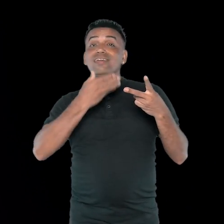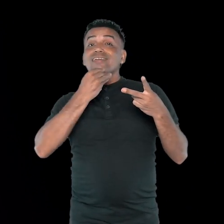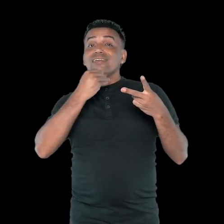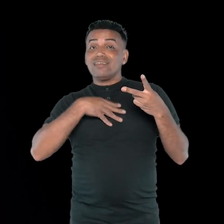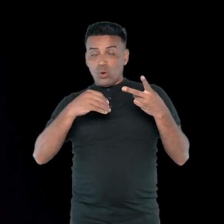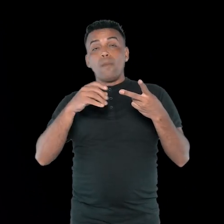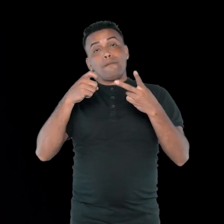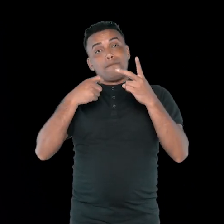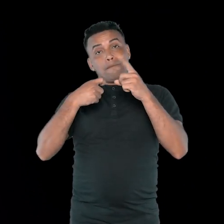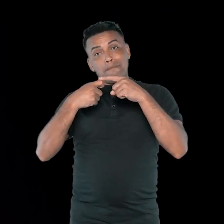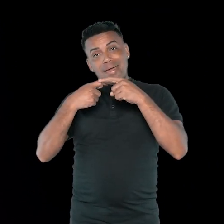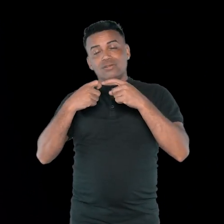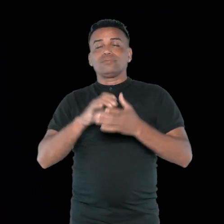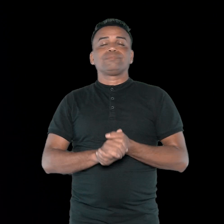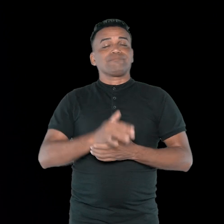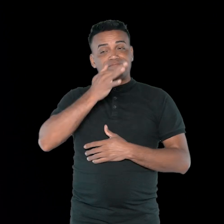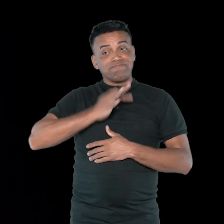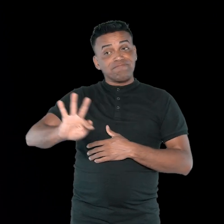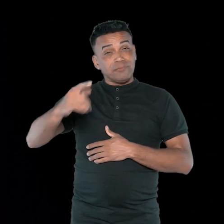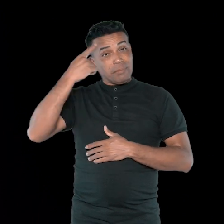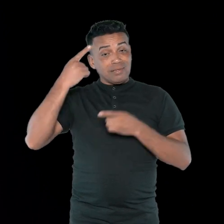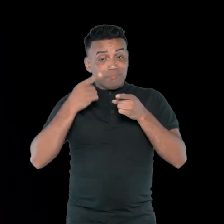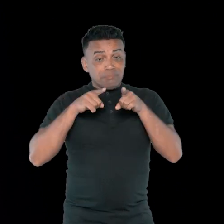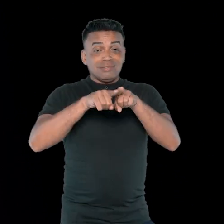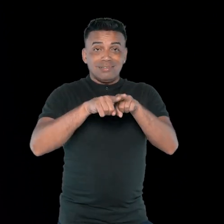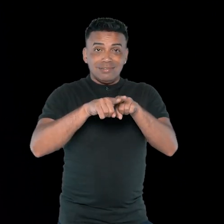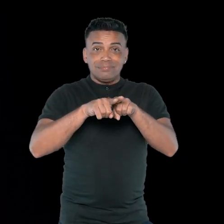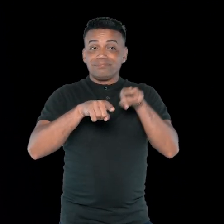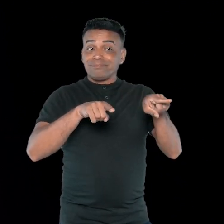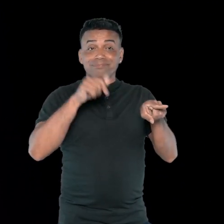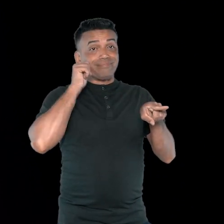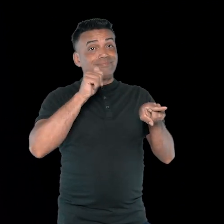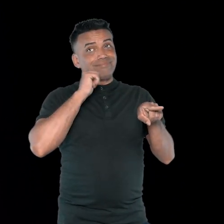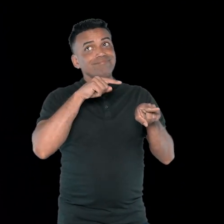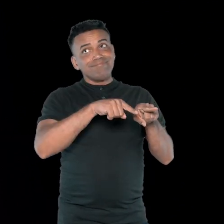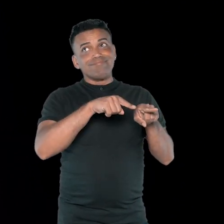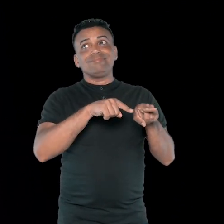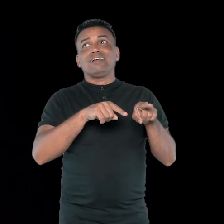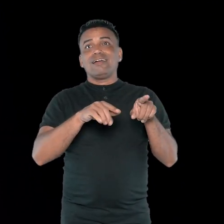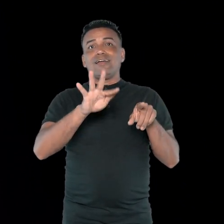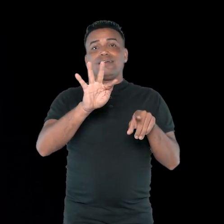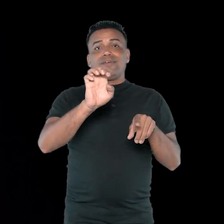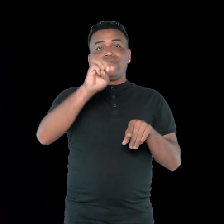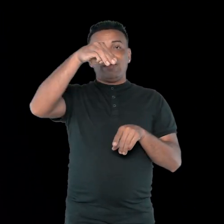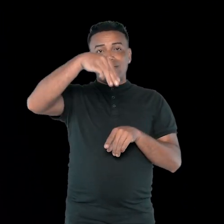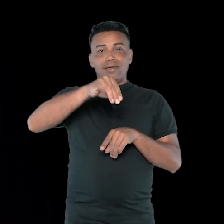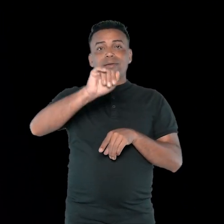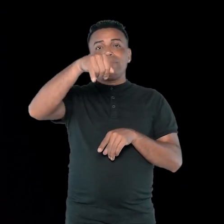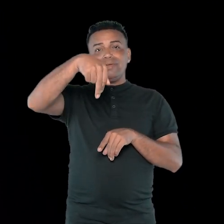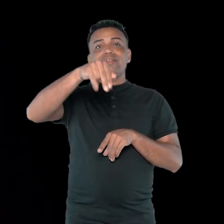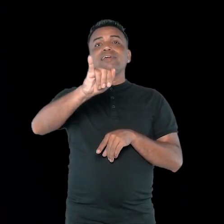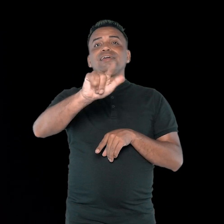para Freud, quando ele vai pensar as parcerias, as mulheres elas fariam... A feminilidade teria a ver com a possibilidade de